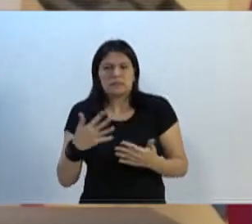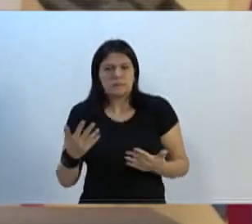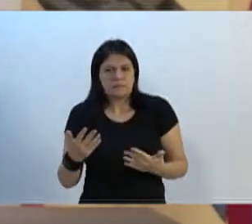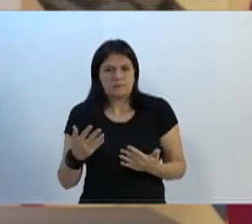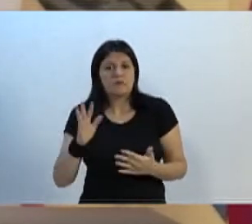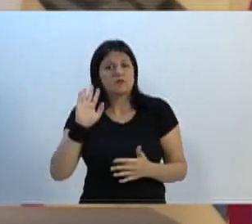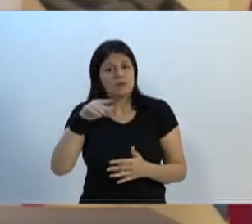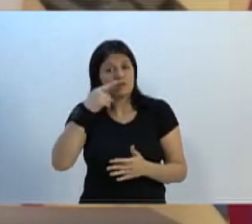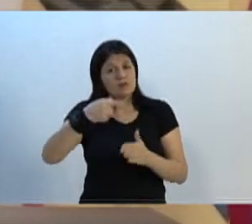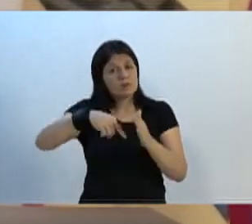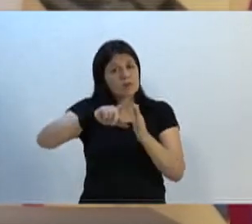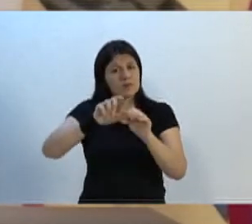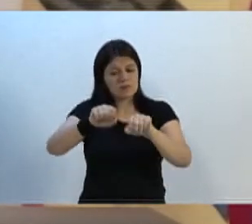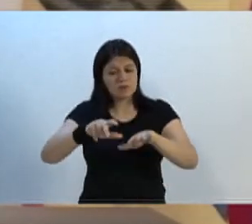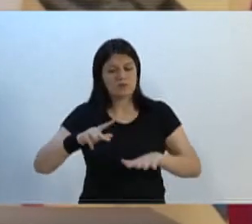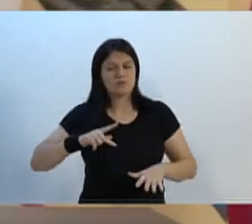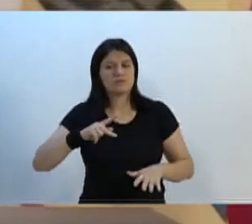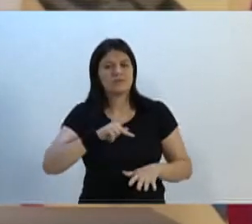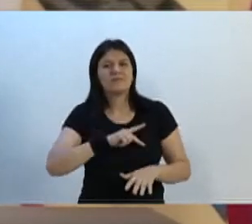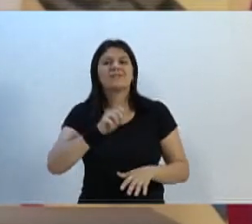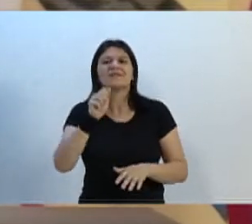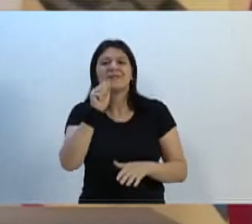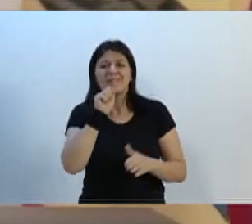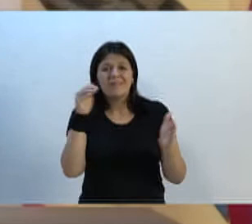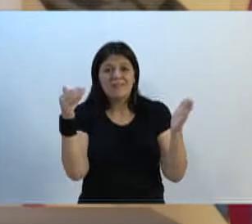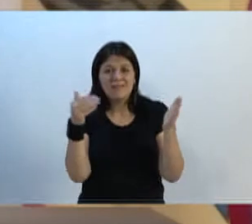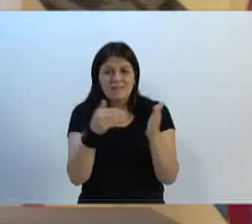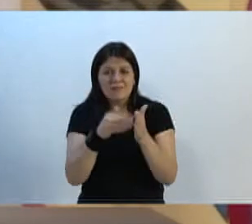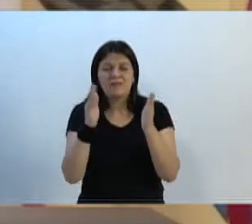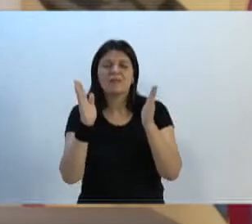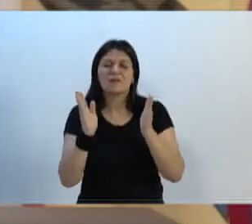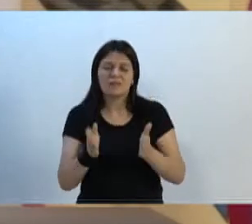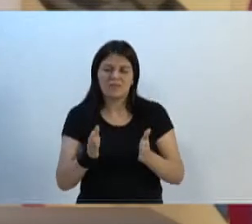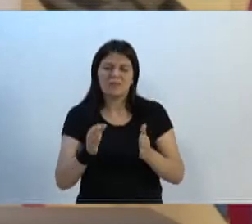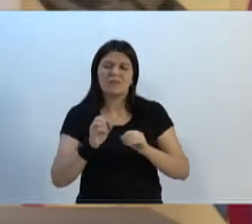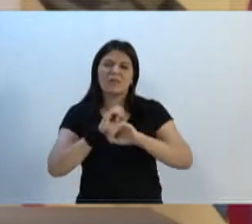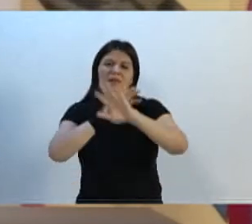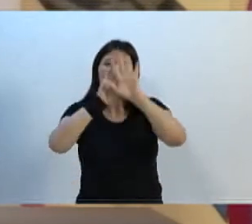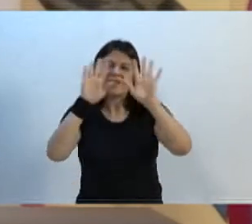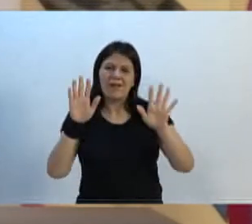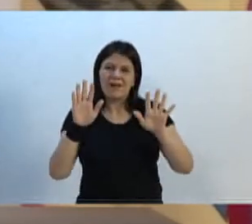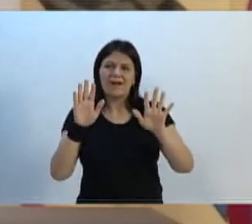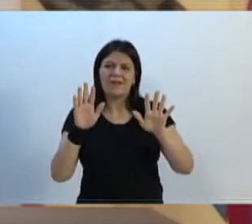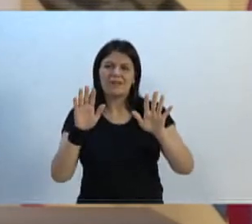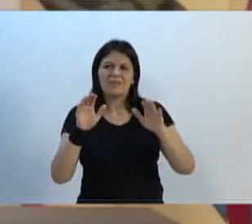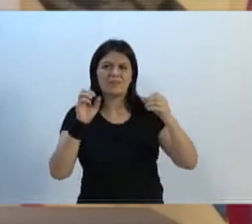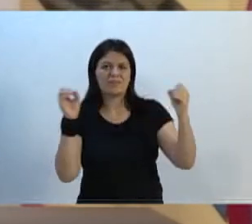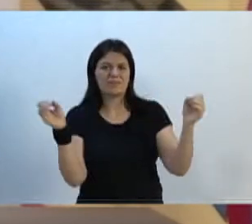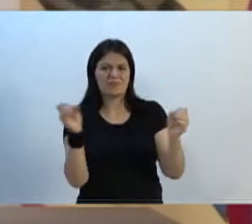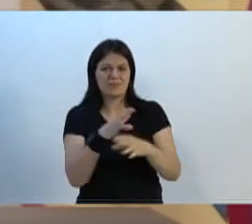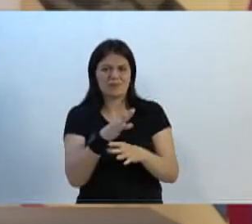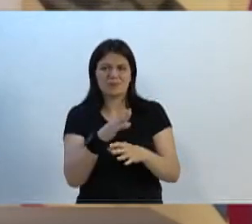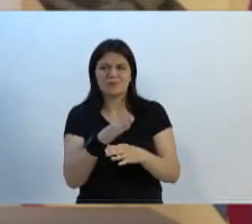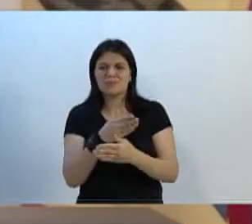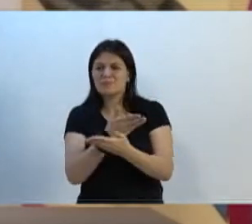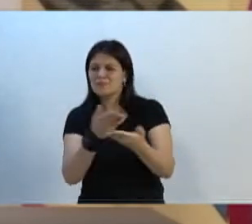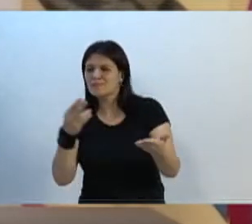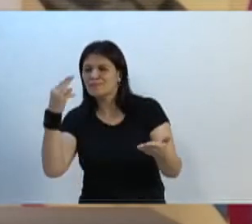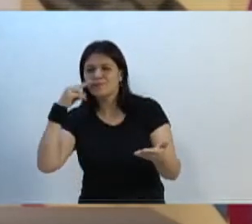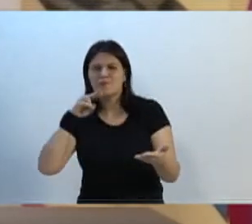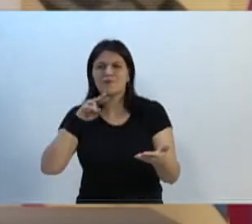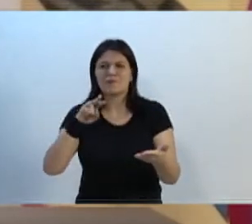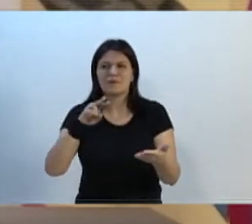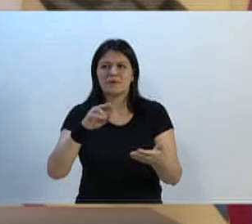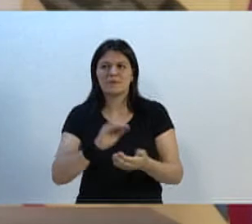falamos na audiência anterior e temos isso ainda é claro e tá lá Pronto ainda para todos verem né